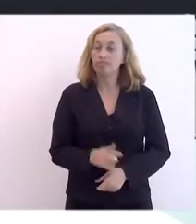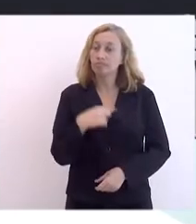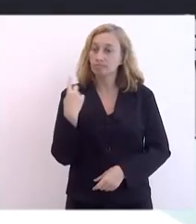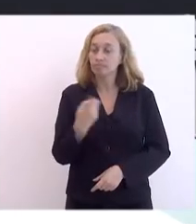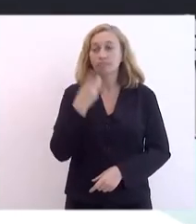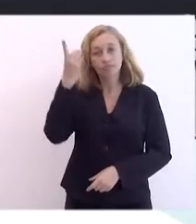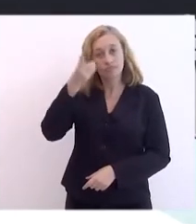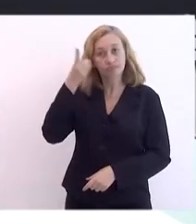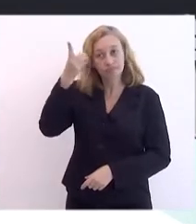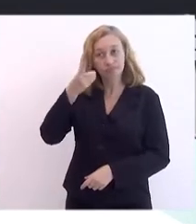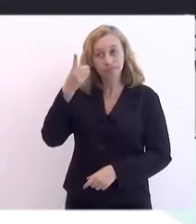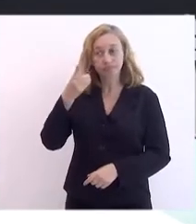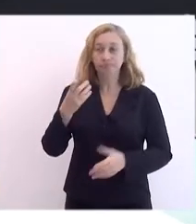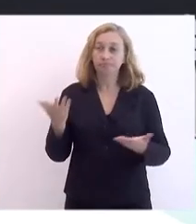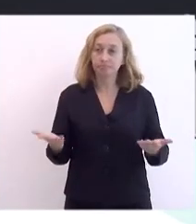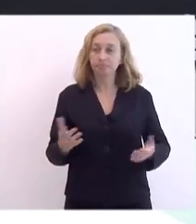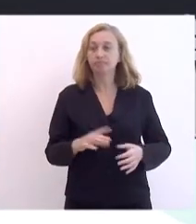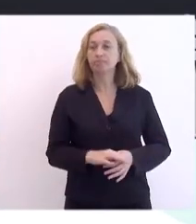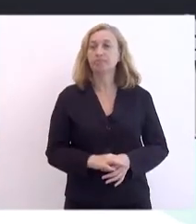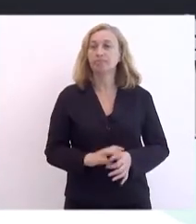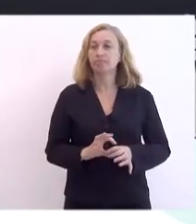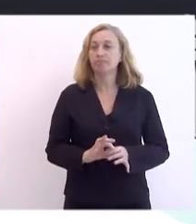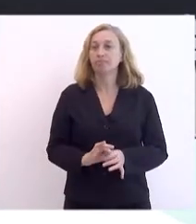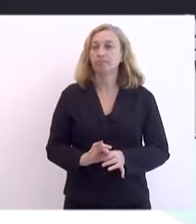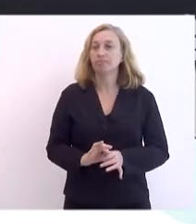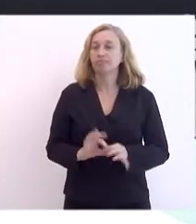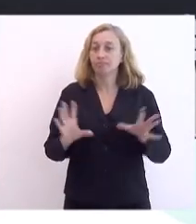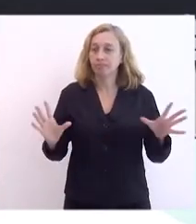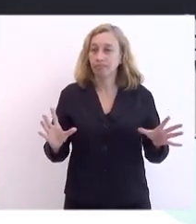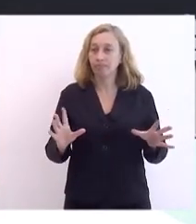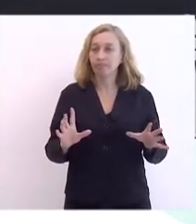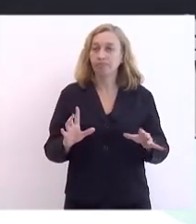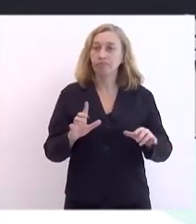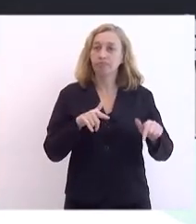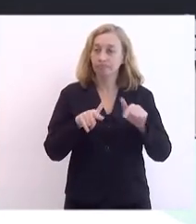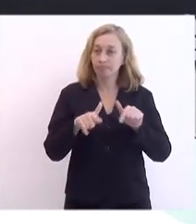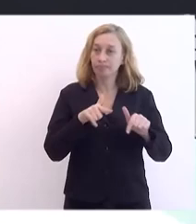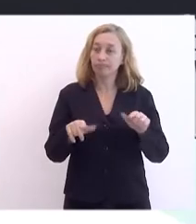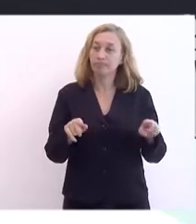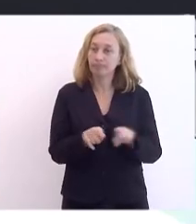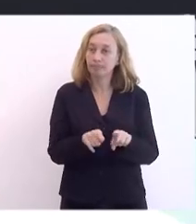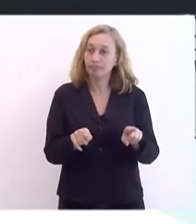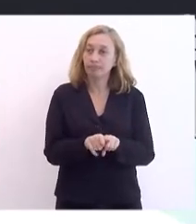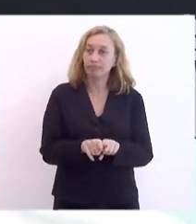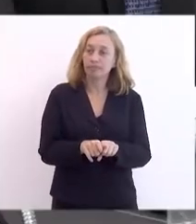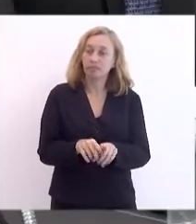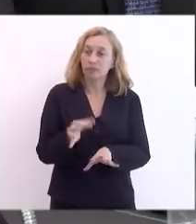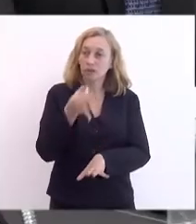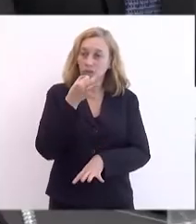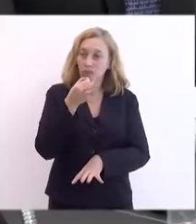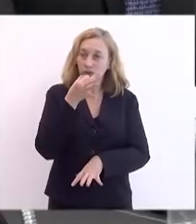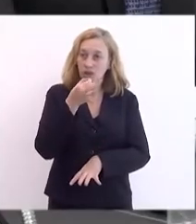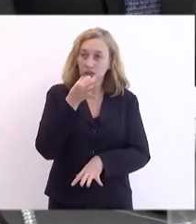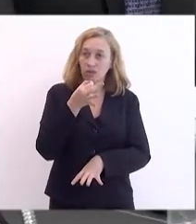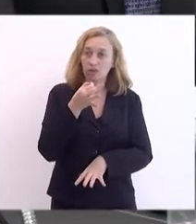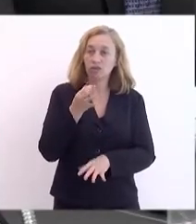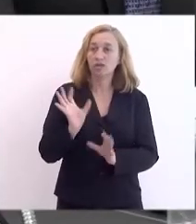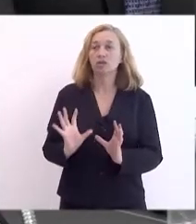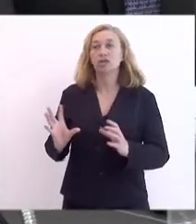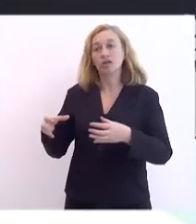o espaço, né, para fazer as nossas manifestações, né, emitir as nossas opiniões, quer seja na